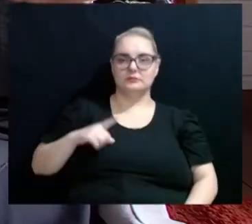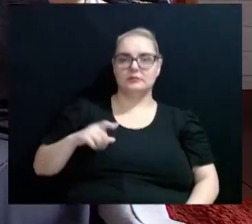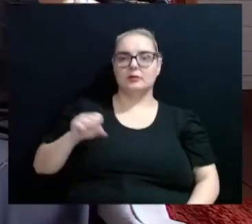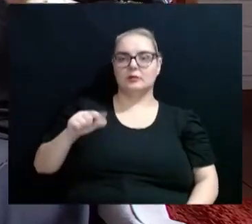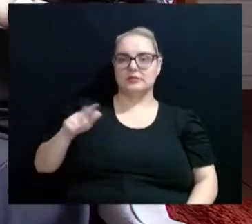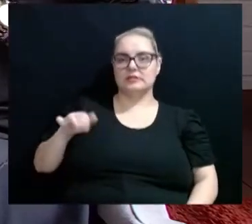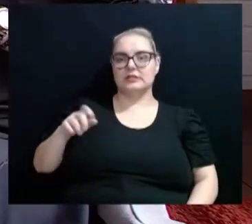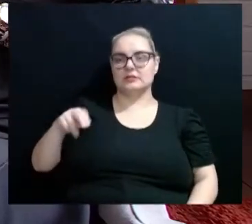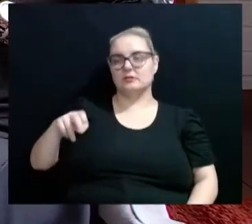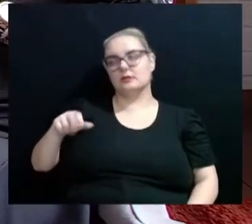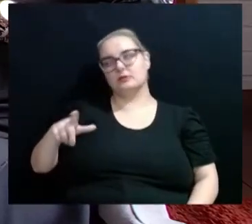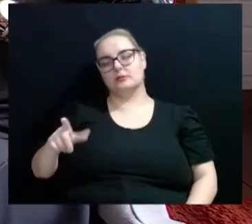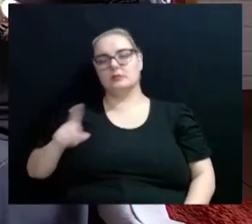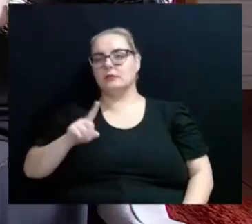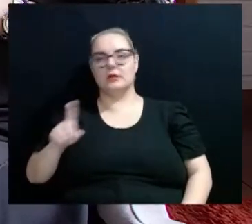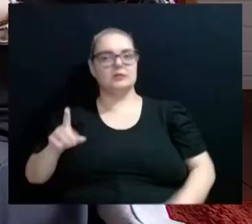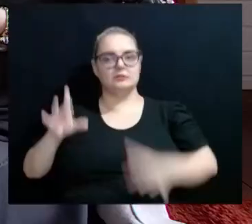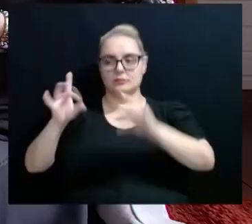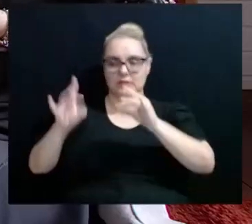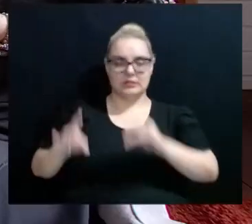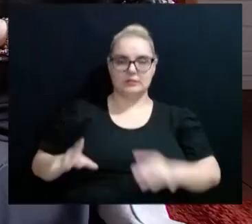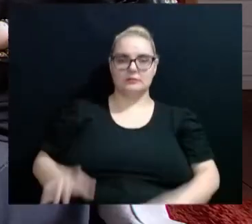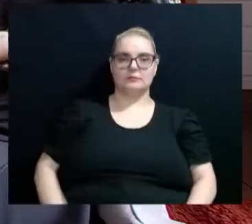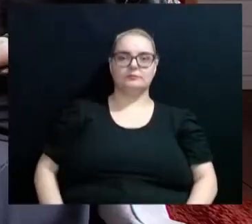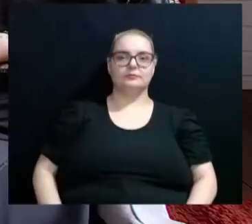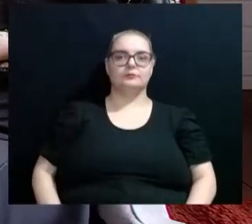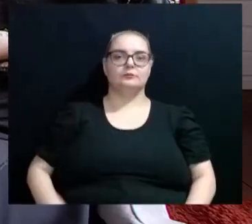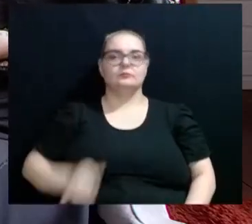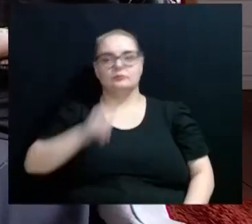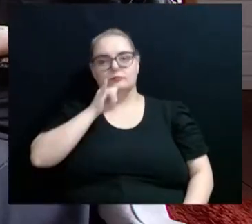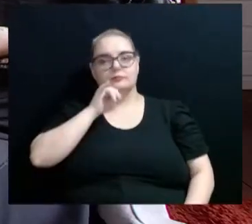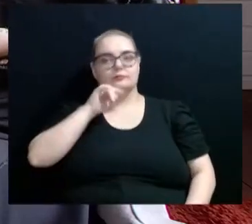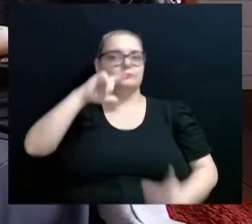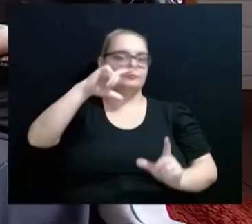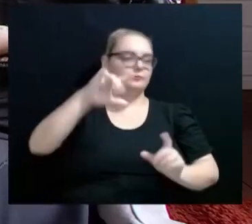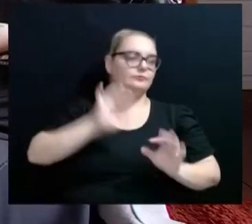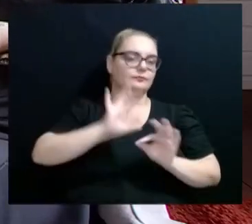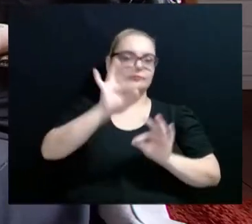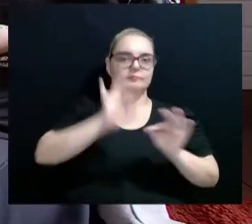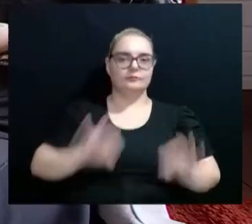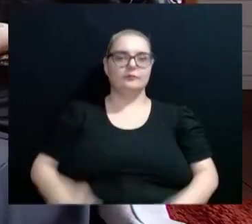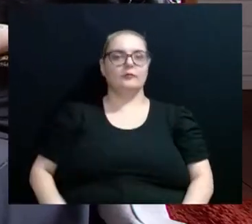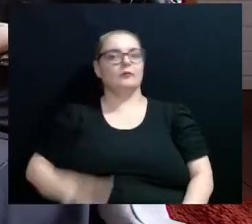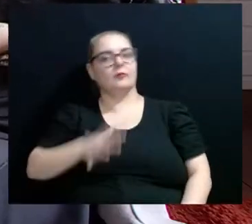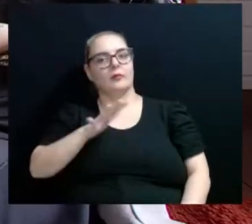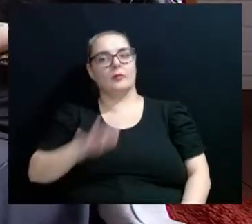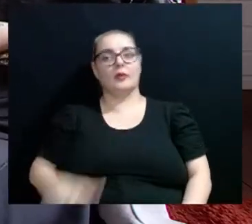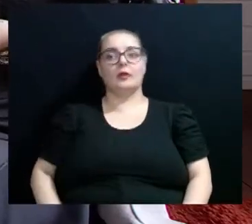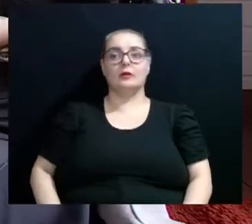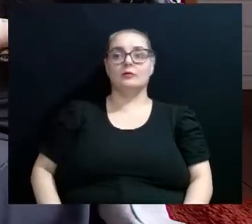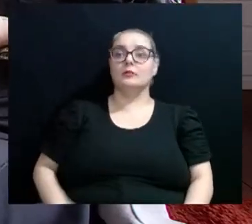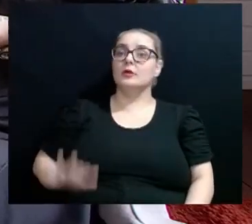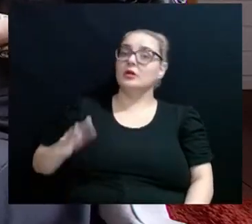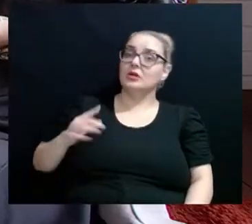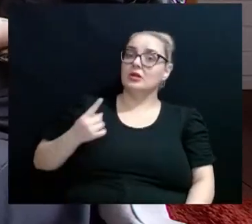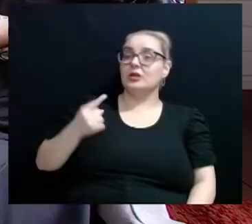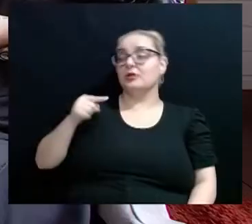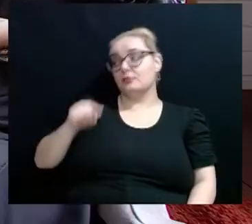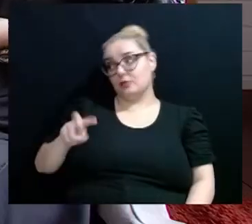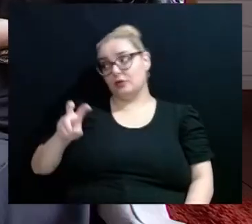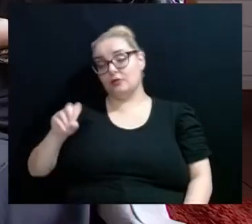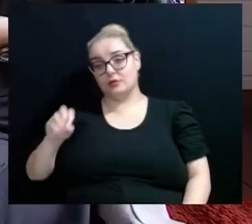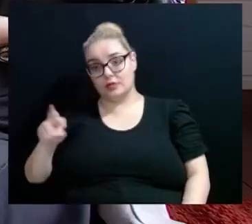existe uma sazonalidade, mas não é tão bem definida. Por exemplo, uma tela deste tamanho, ela custa em média quanto? Ela custa em